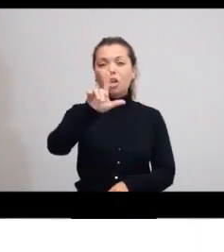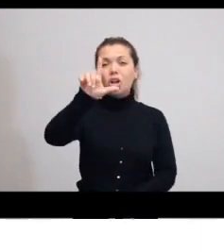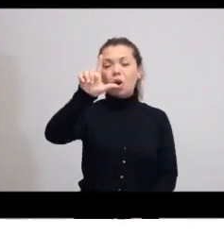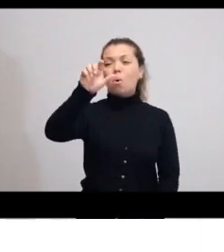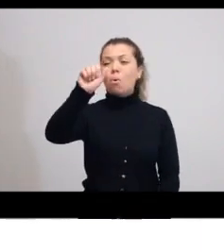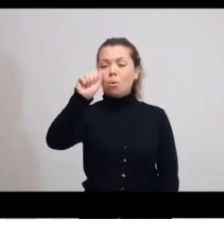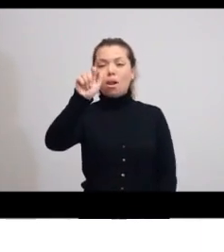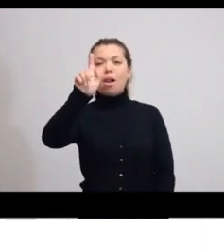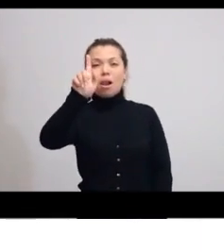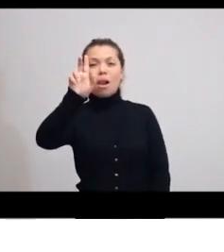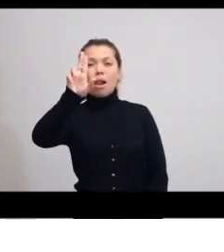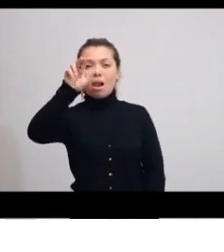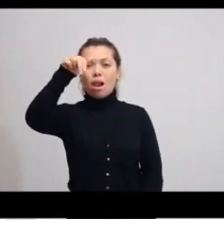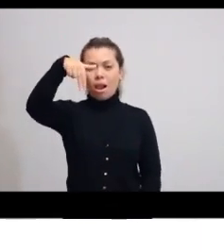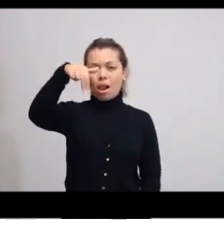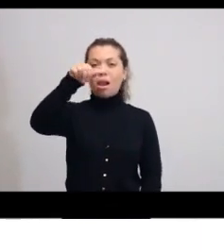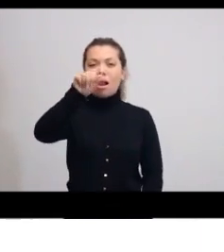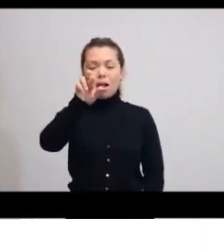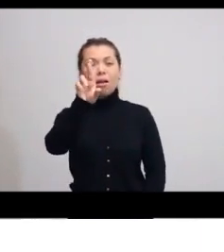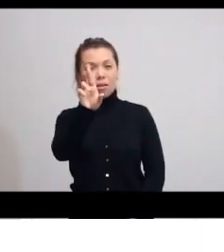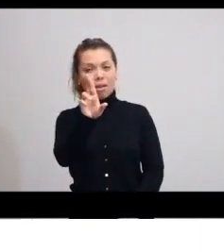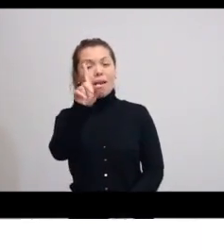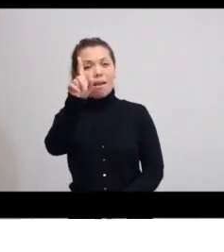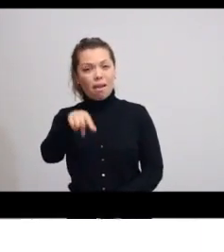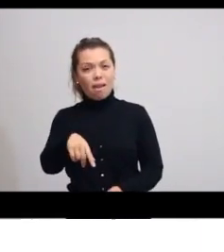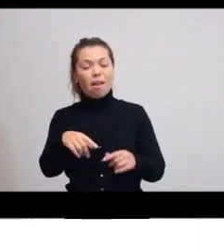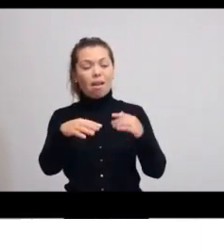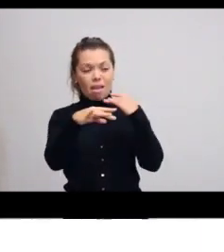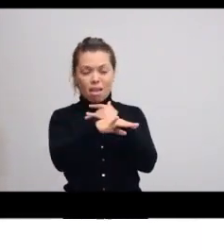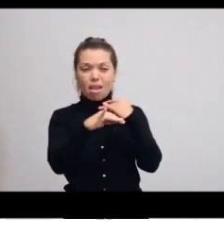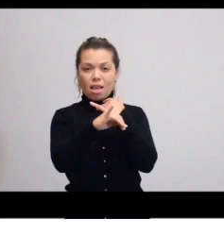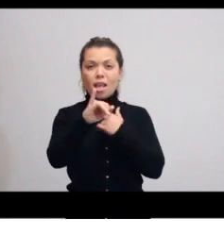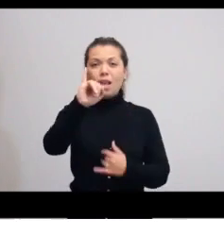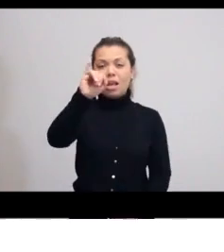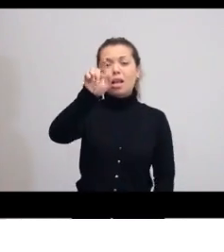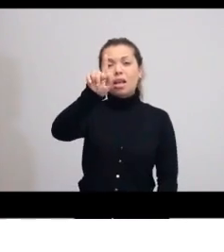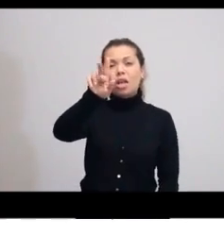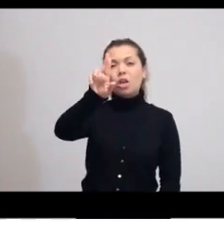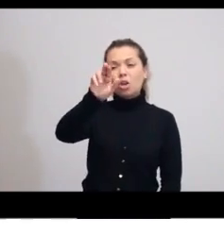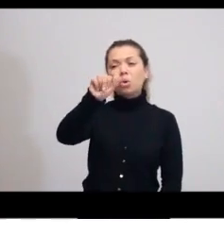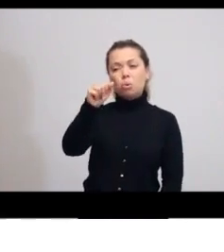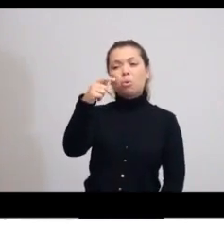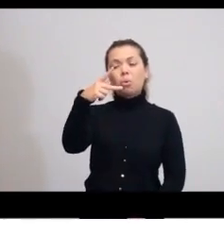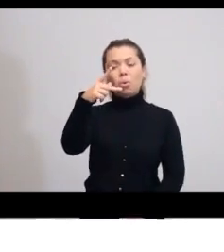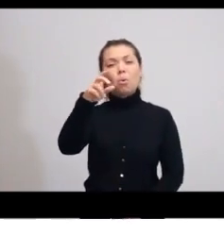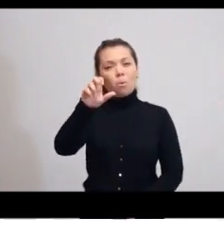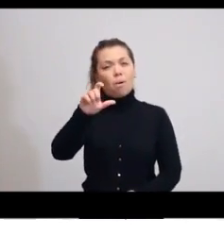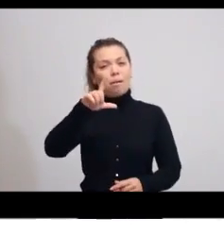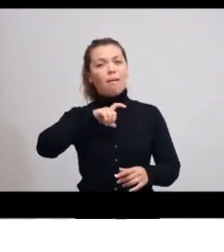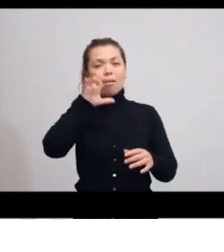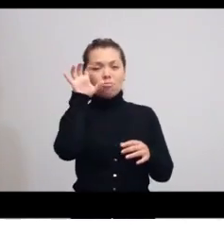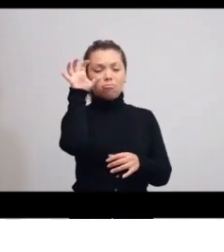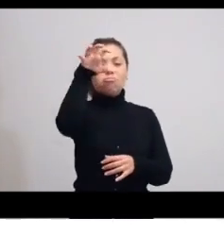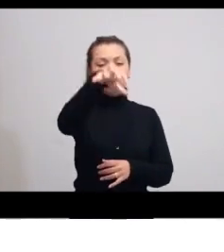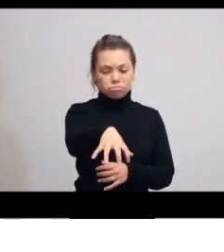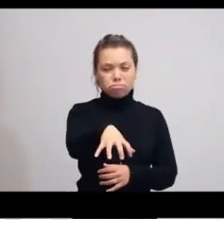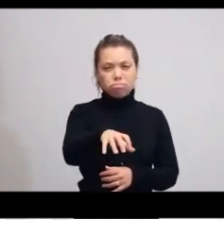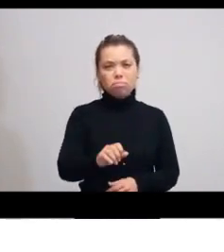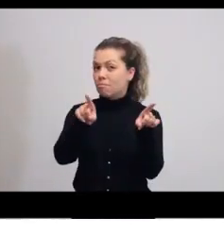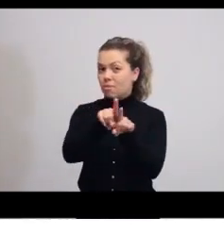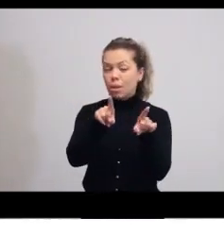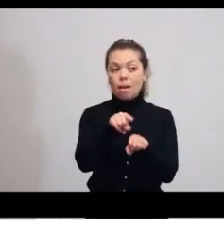1970, e multiplicaram-se a partir da construção das pontes que integraram a ilha à cidade e esta ao continente.